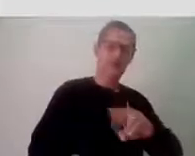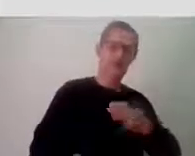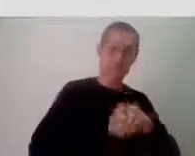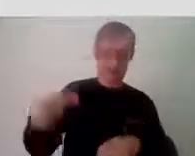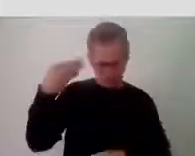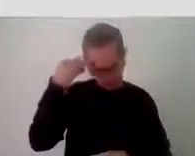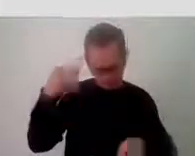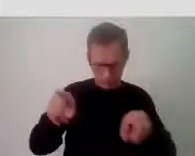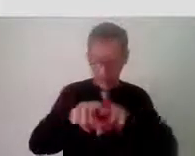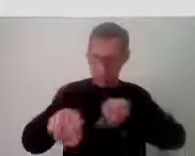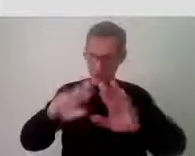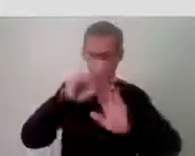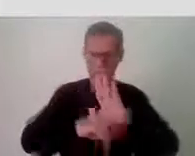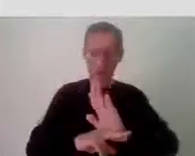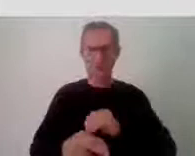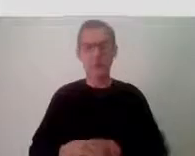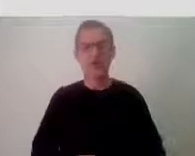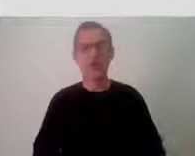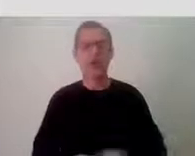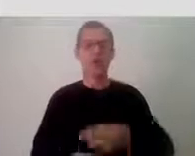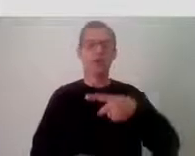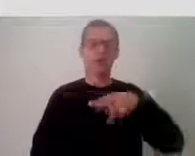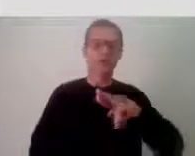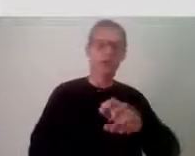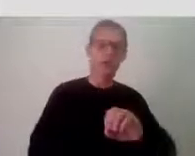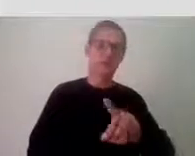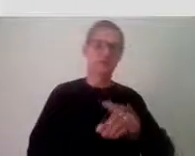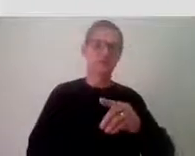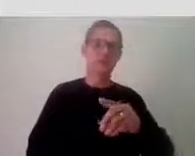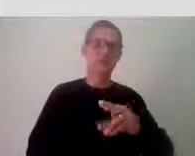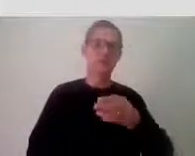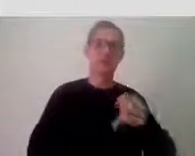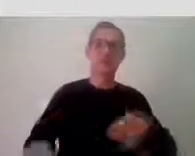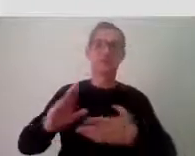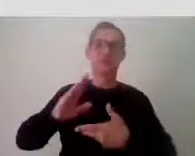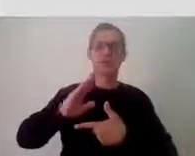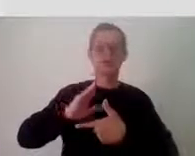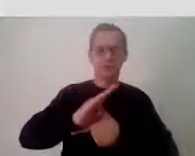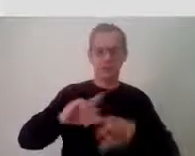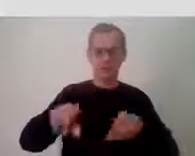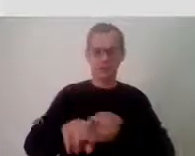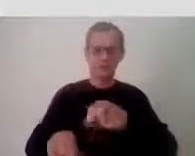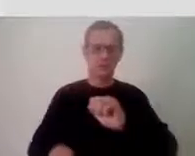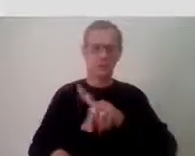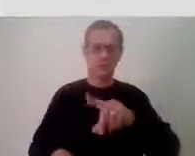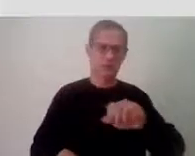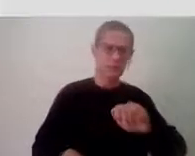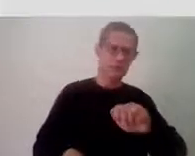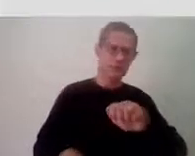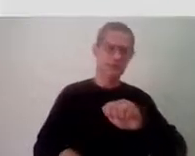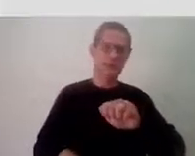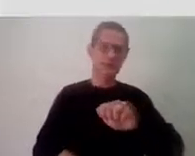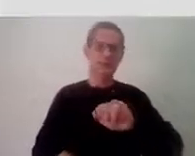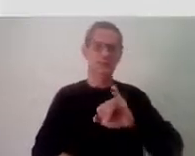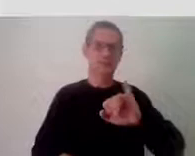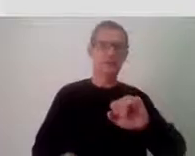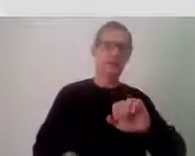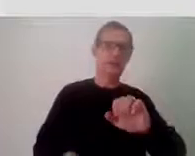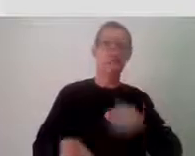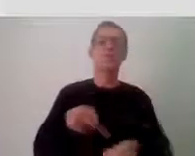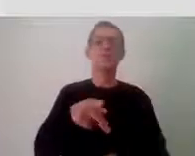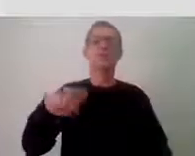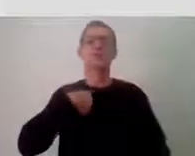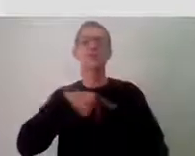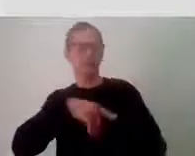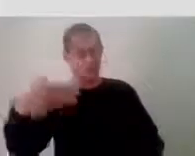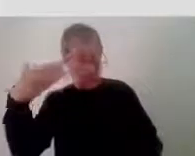outras regras, né? Regra do produto, regra do quociente e regra da cadeia. Ah, professora, mas por que eu tenho